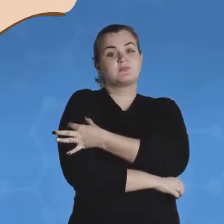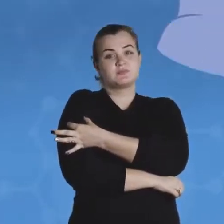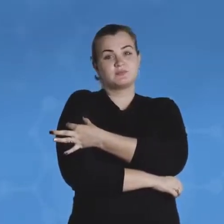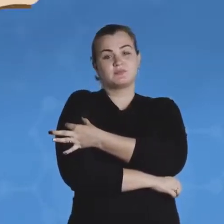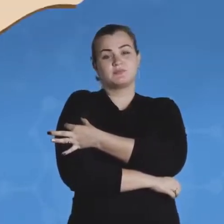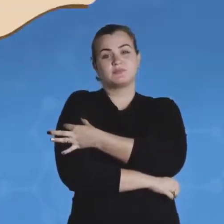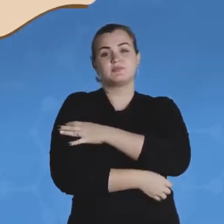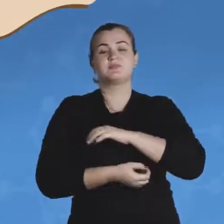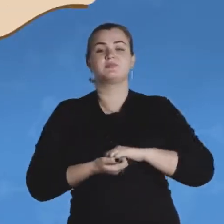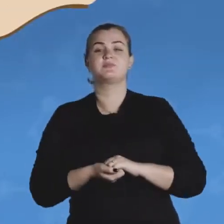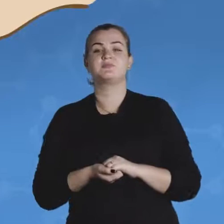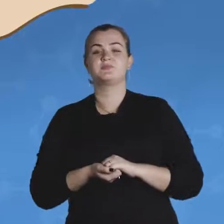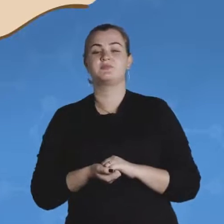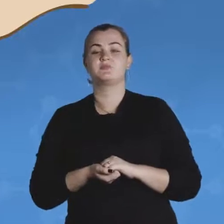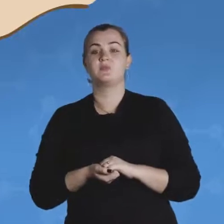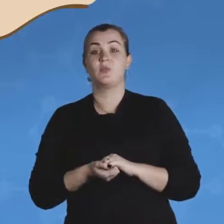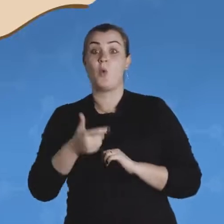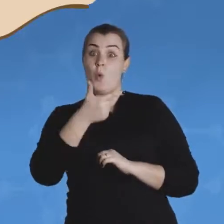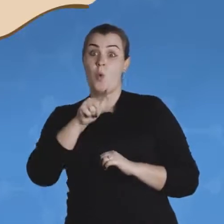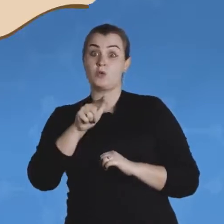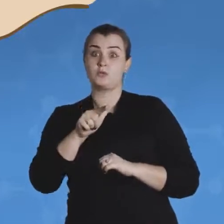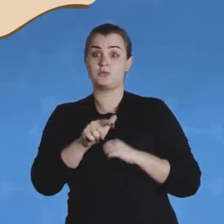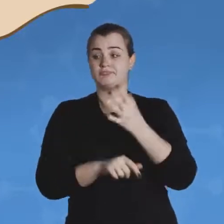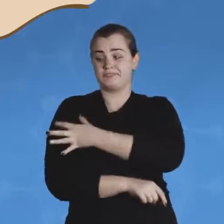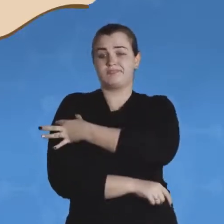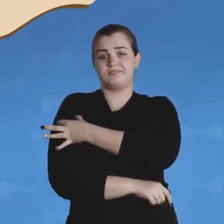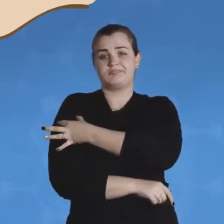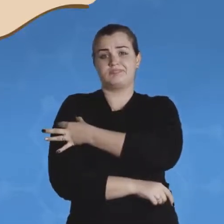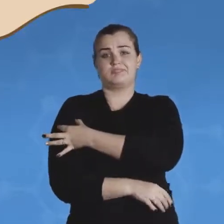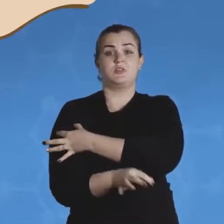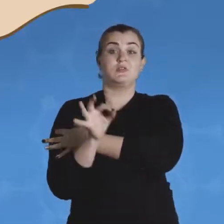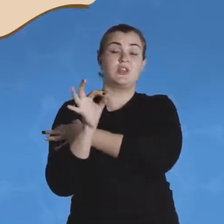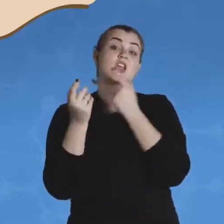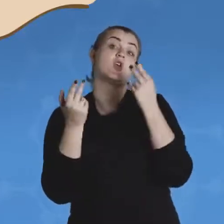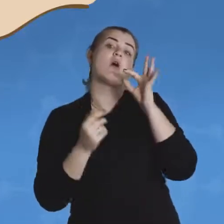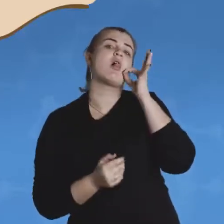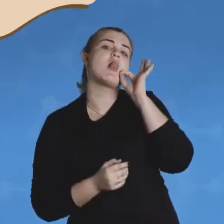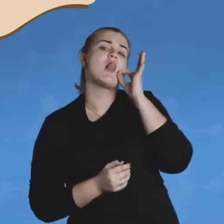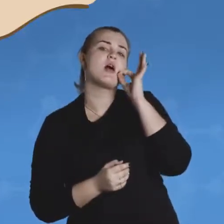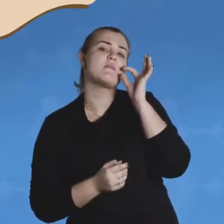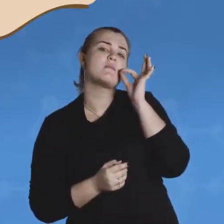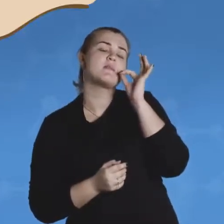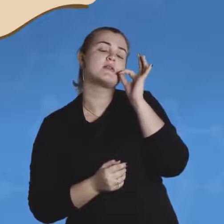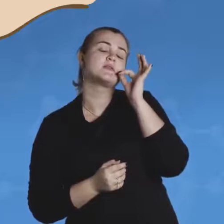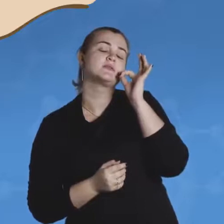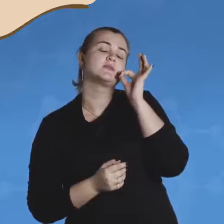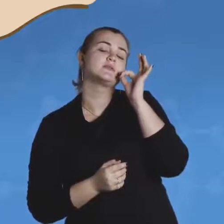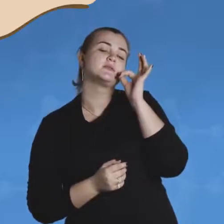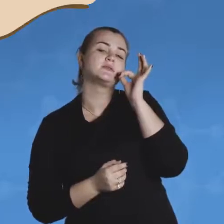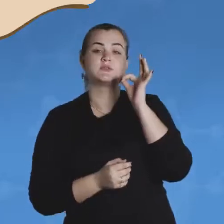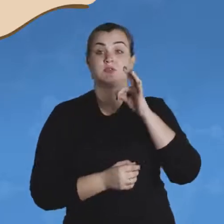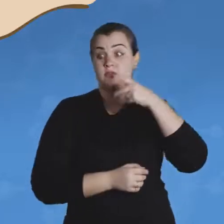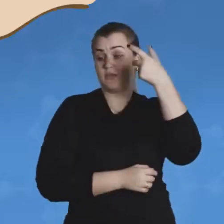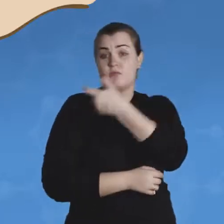polegar. Com a outra mão, segure a seringa como um lápis e introduza a agulha com um movimento único,